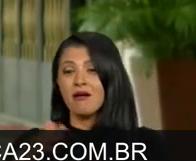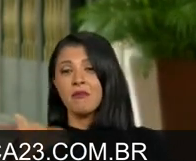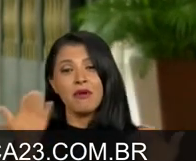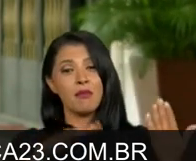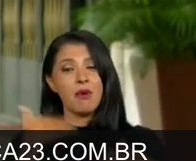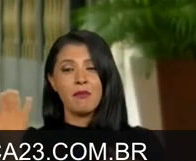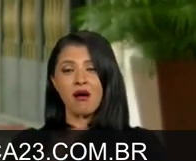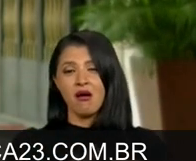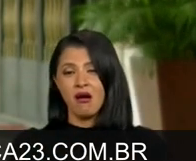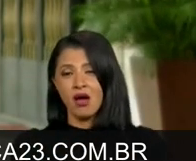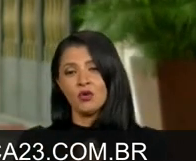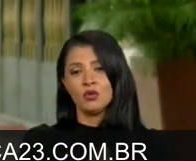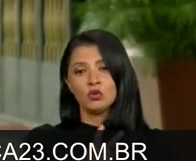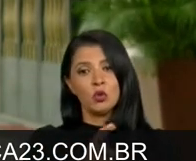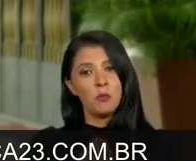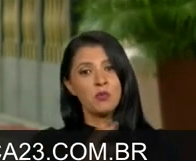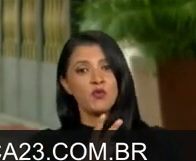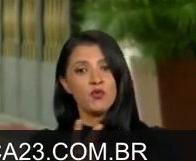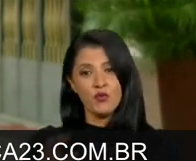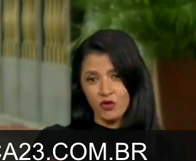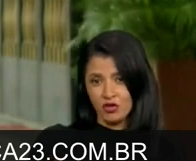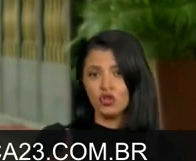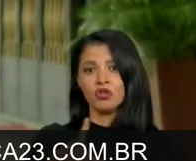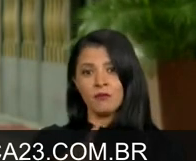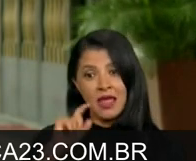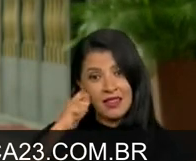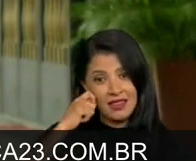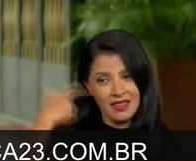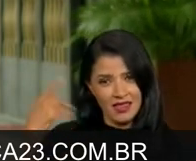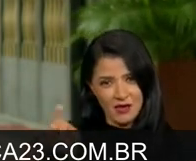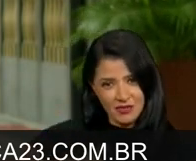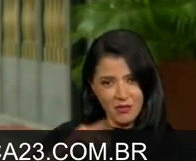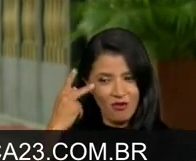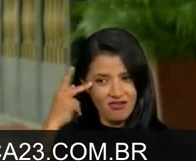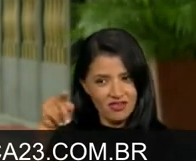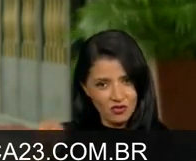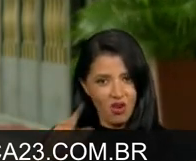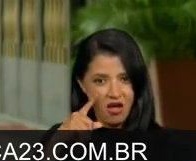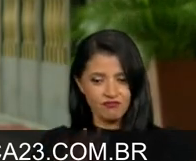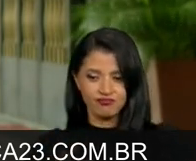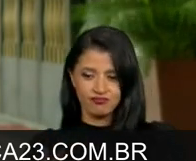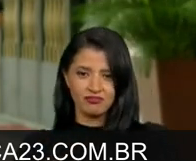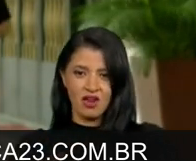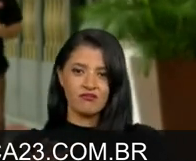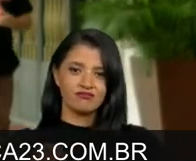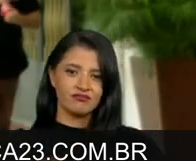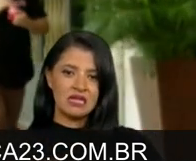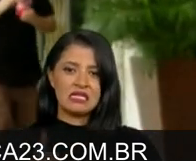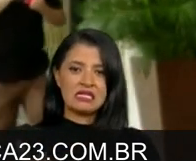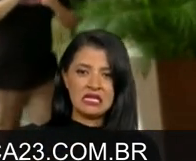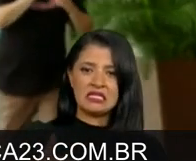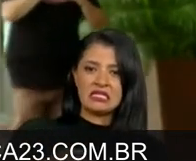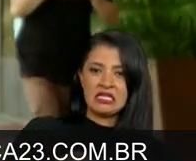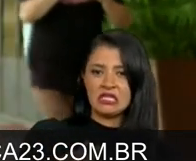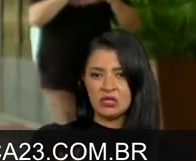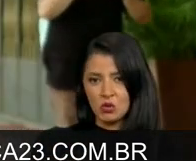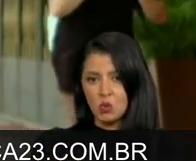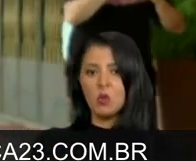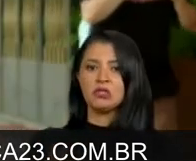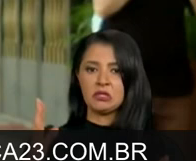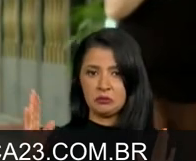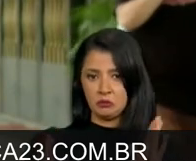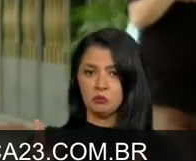Covid-19 em 2020, enquanto as mortes de negros na capital paulista por Covid-19 foram 172 por 100